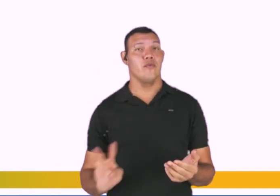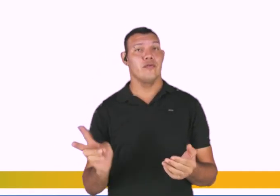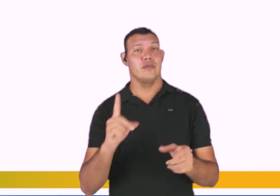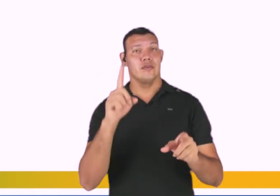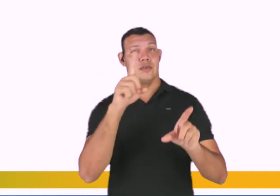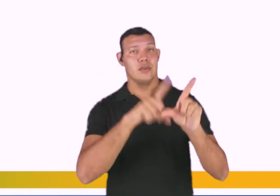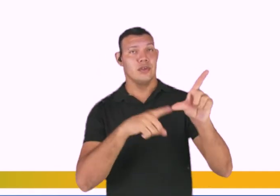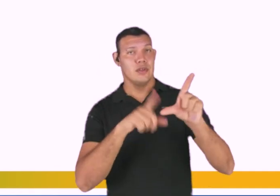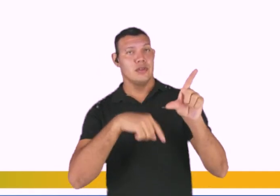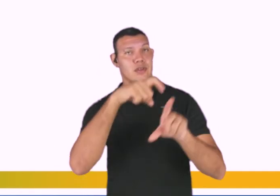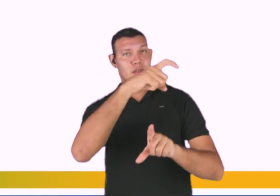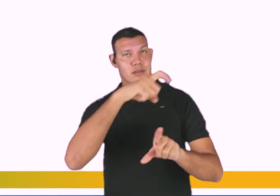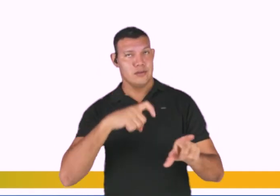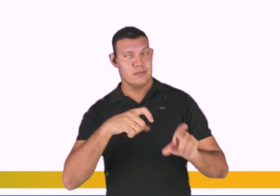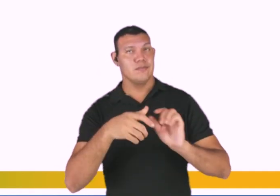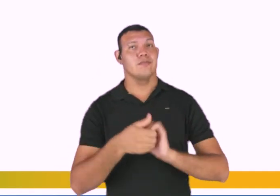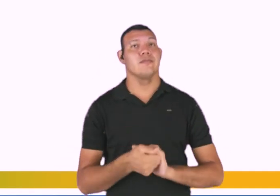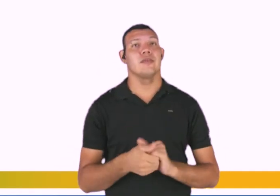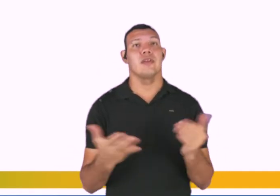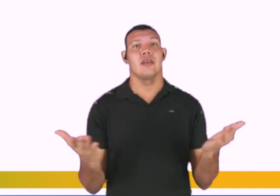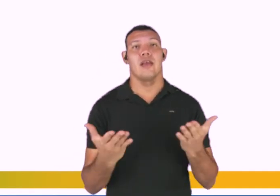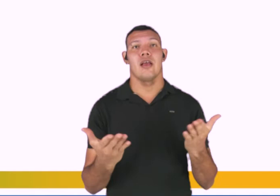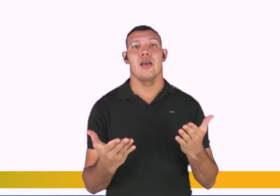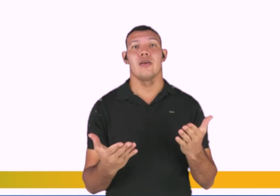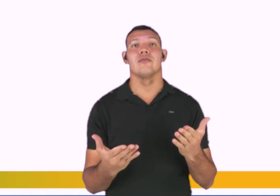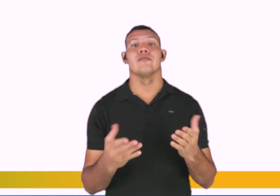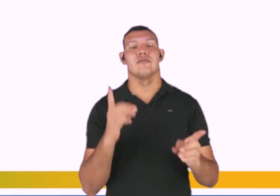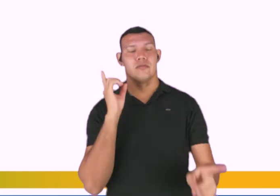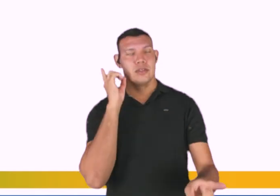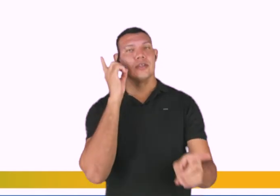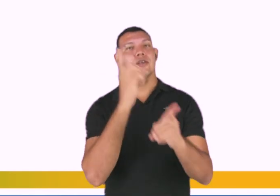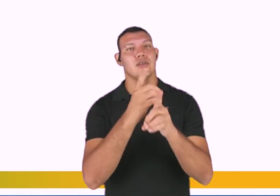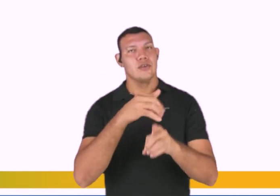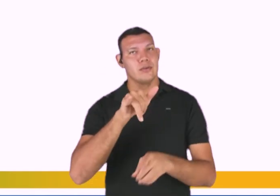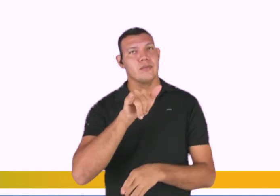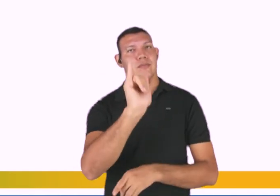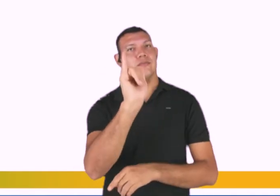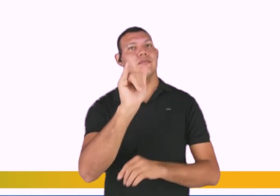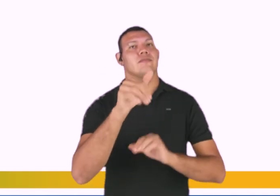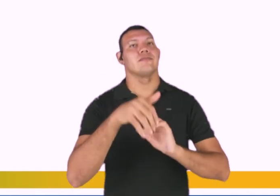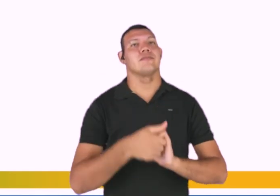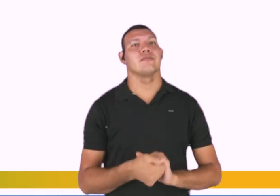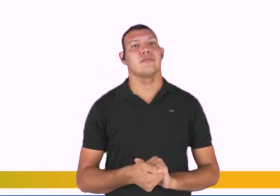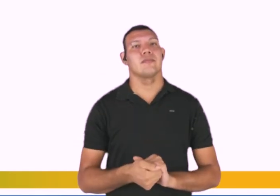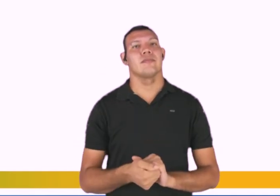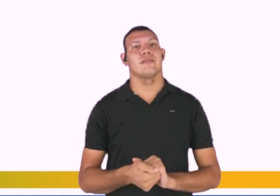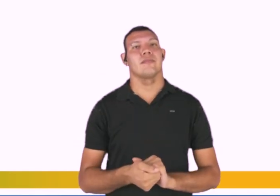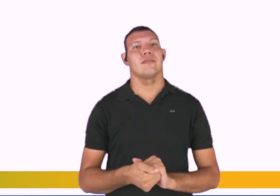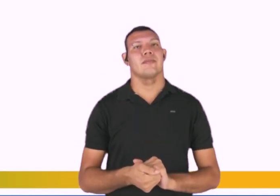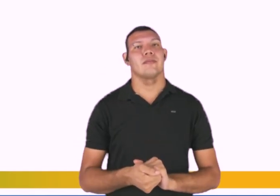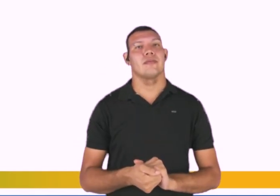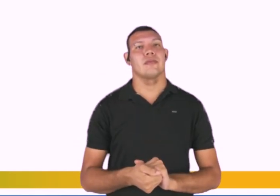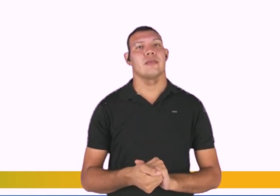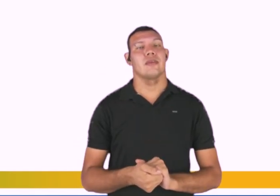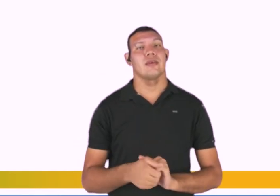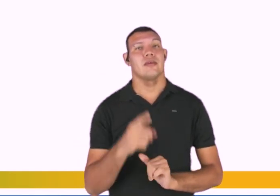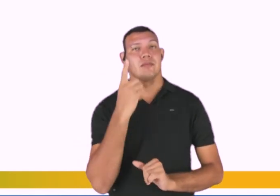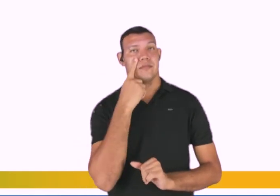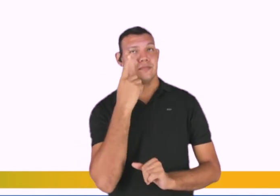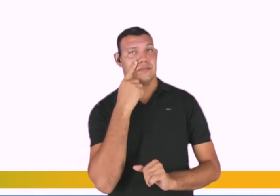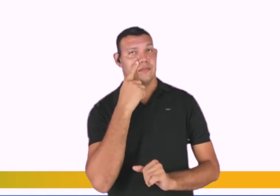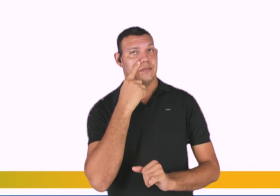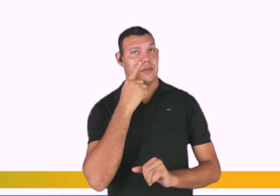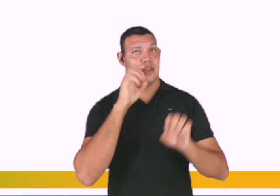de y, pessoal. E aí nós vamos voltar na equação 1, onde nós deixamos lá ela da seguinte